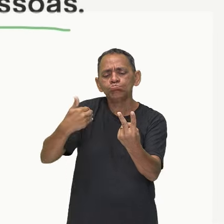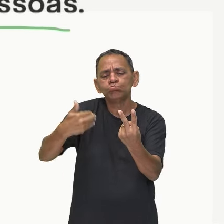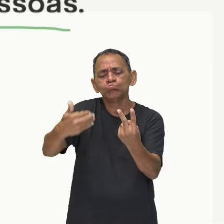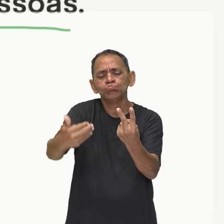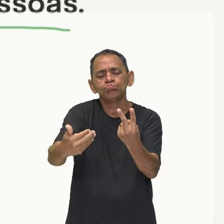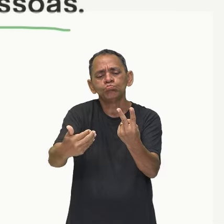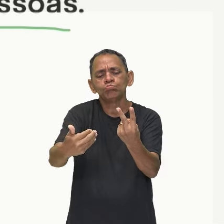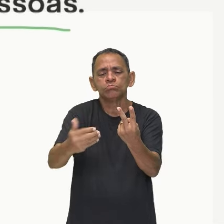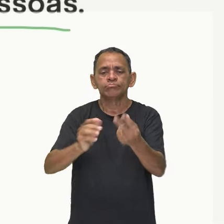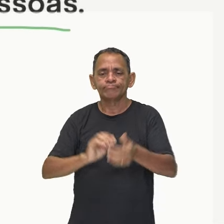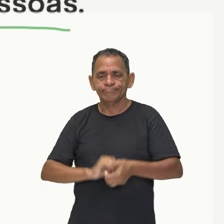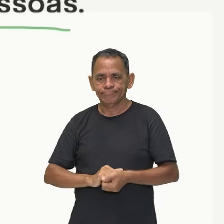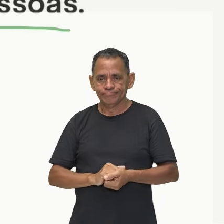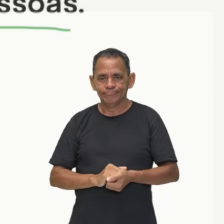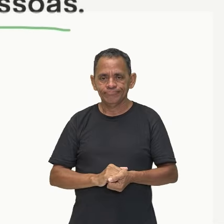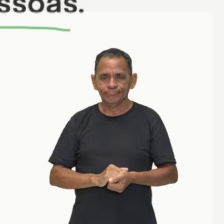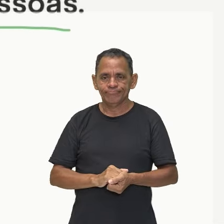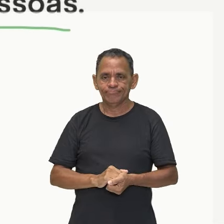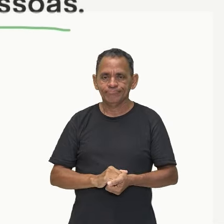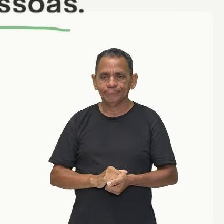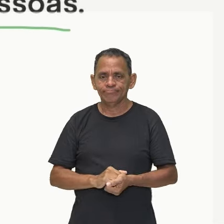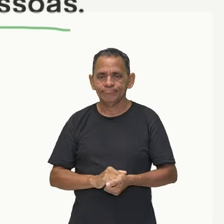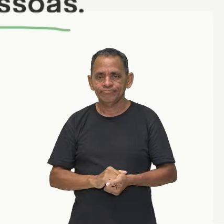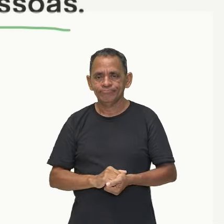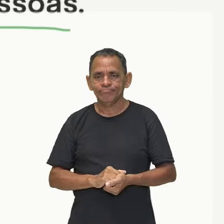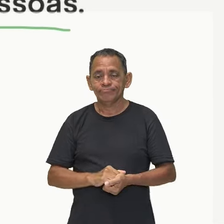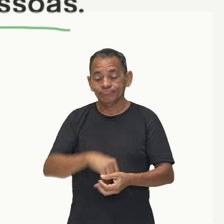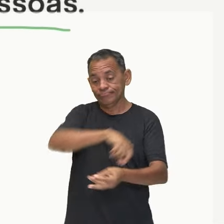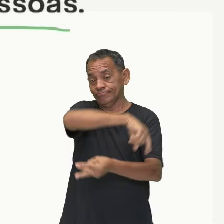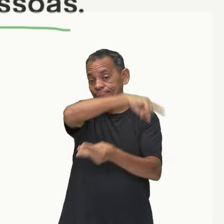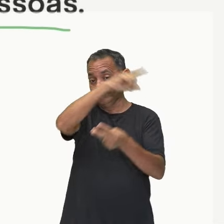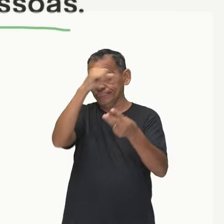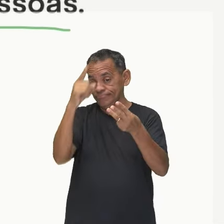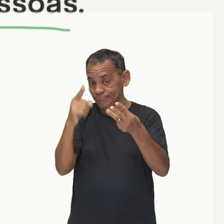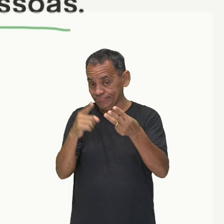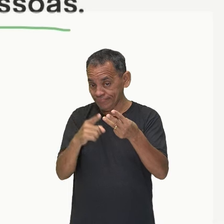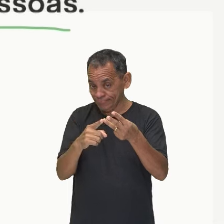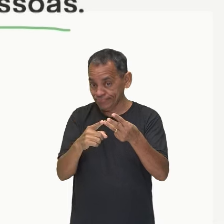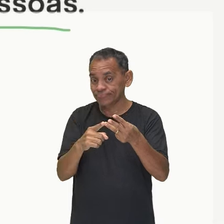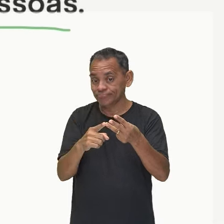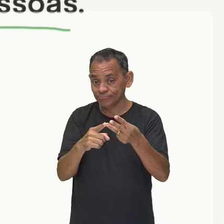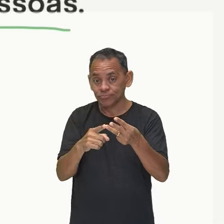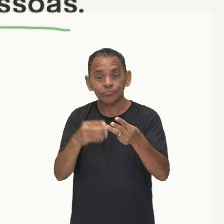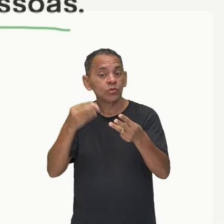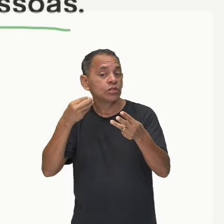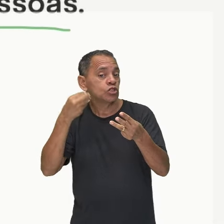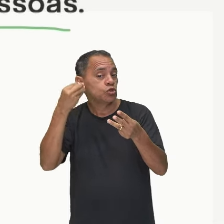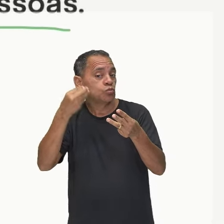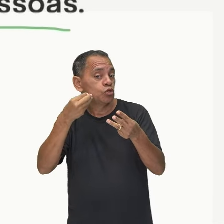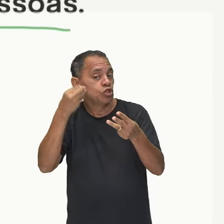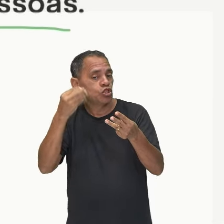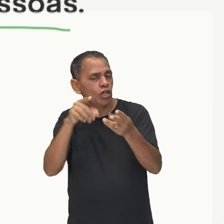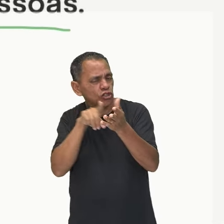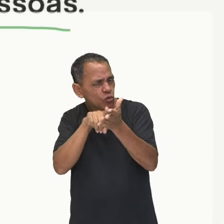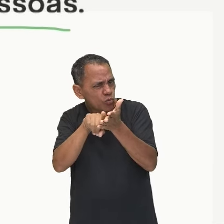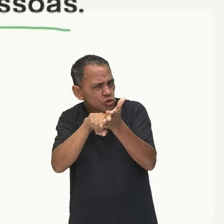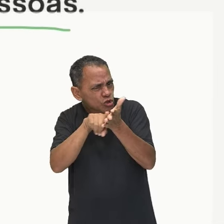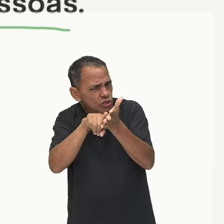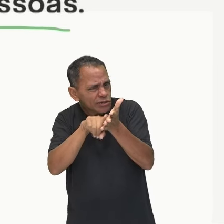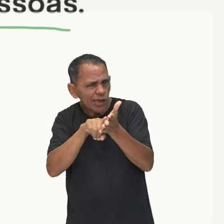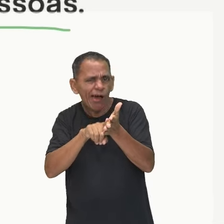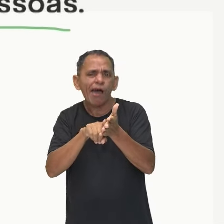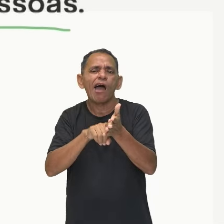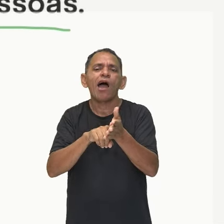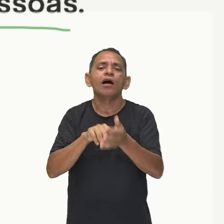E aí eu passo para quê? Para a fase da experimentação. Vamos dizer assim, eu levo para o laboratório, né? E vou fazer